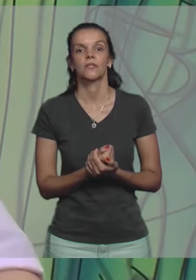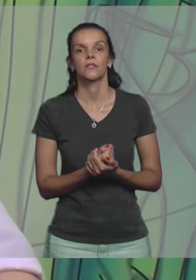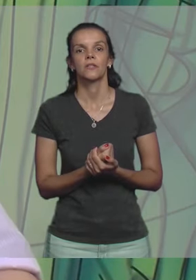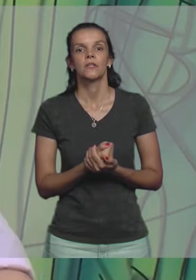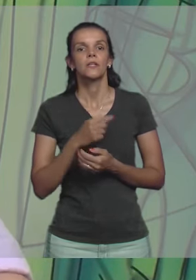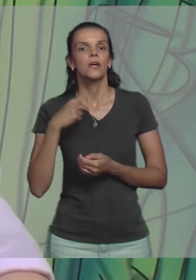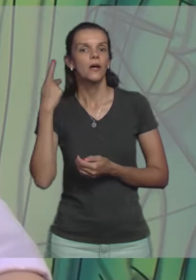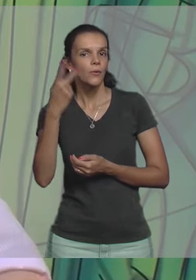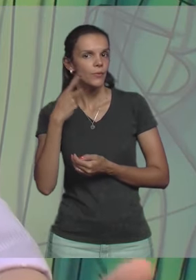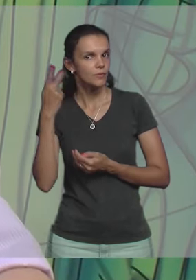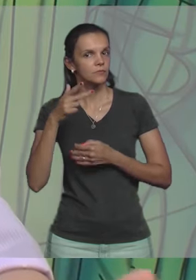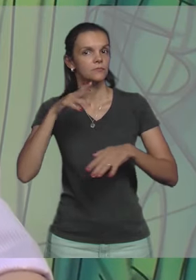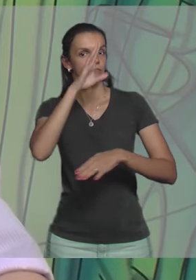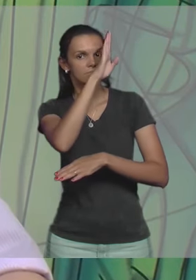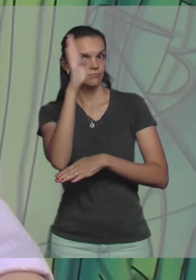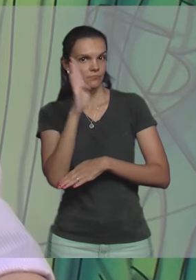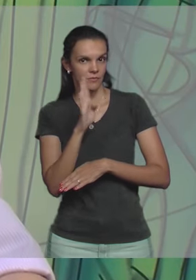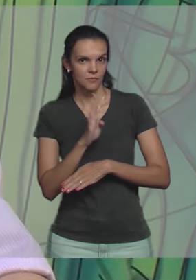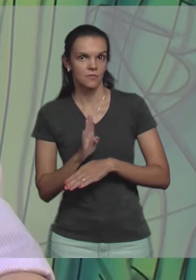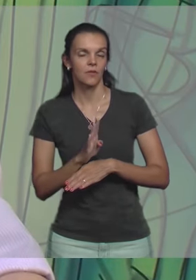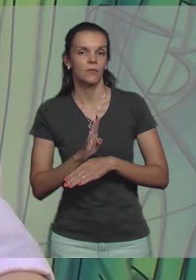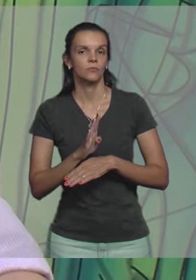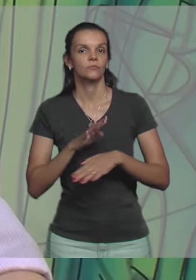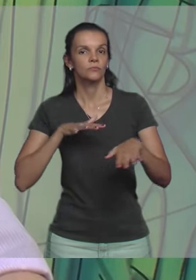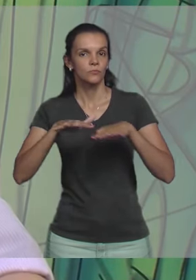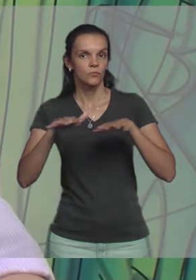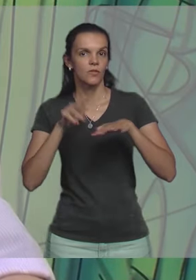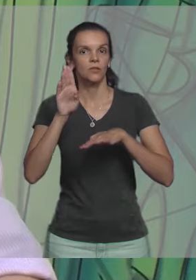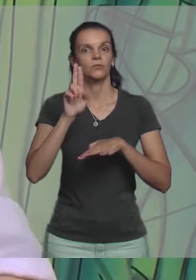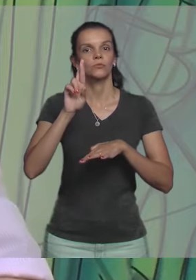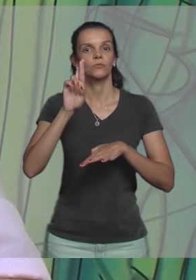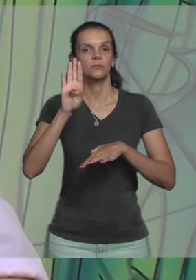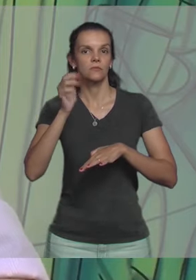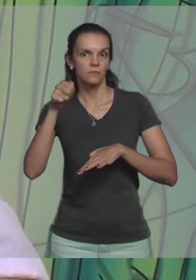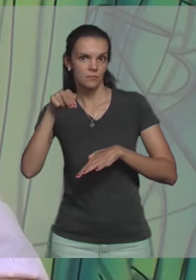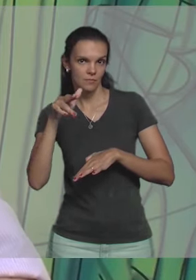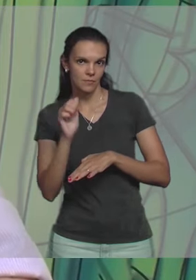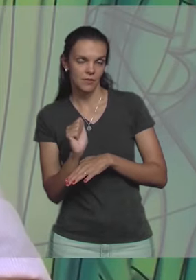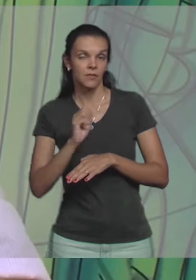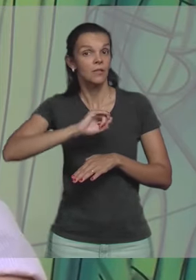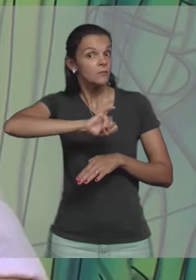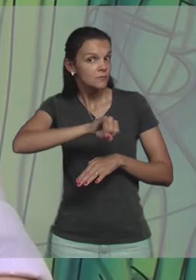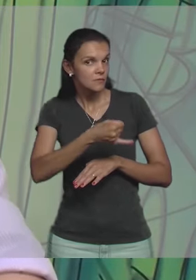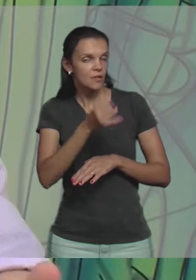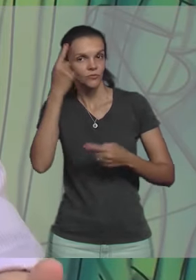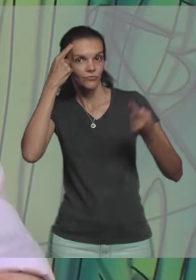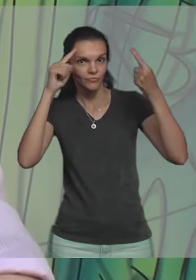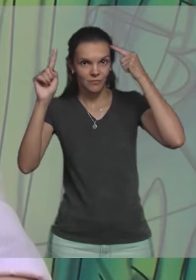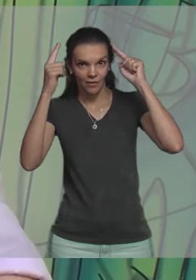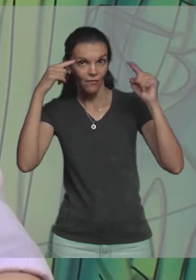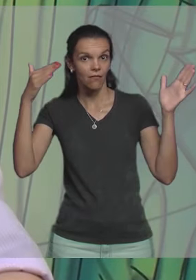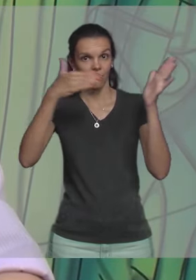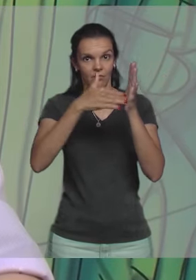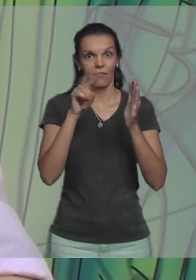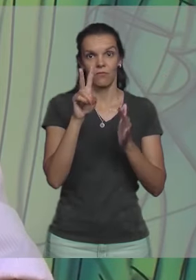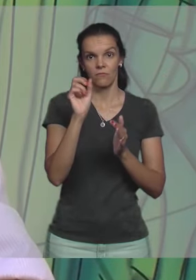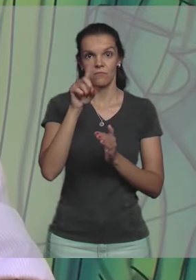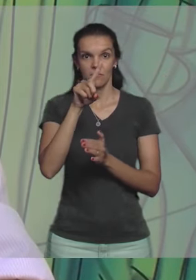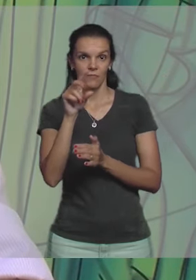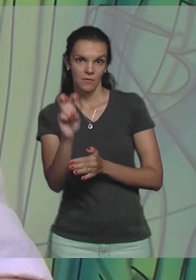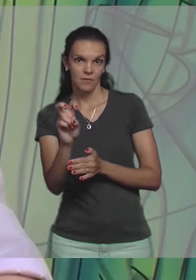instituiu a Política Nacional de Mobilidade Urbana. E nessa oportunidade a ideia era de que até